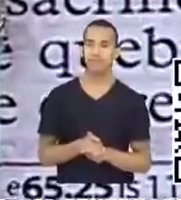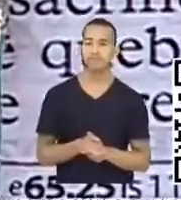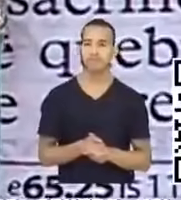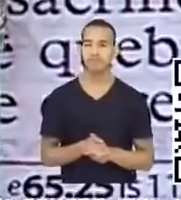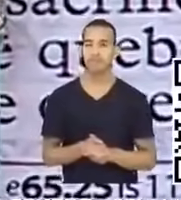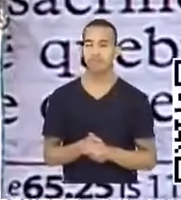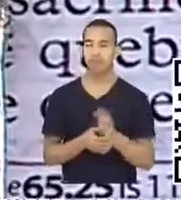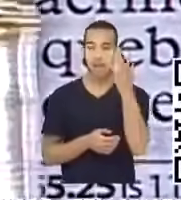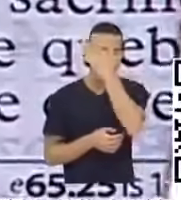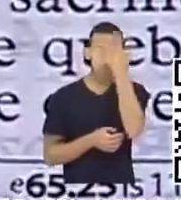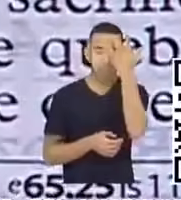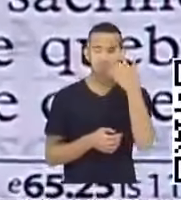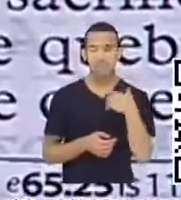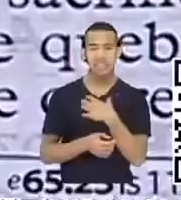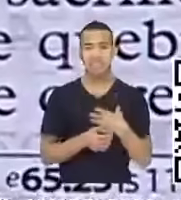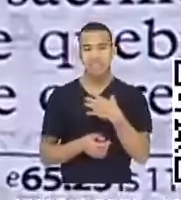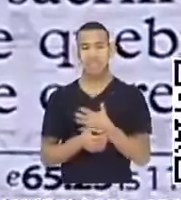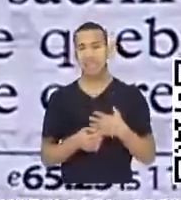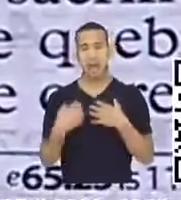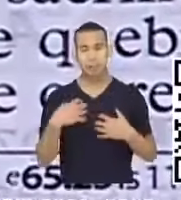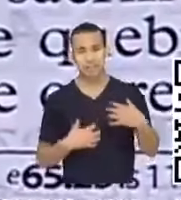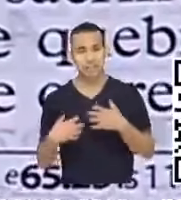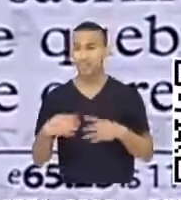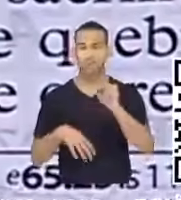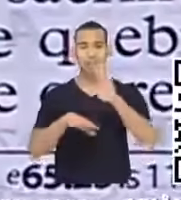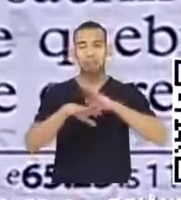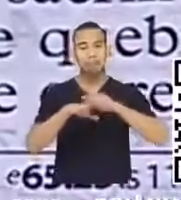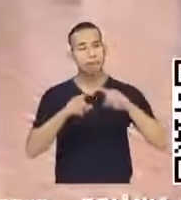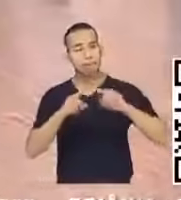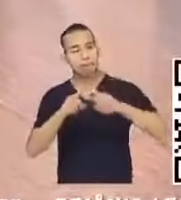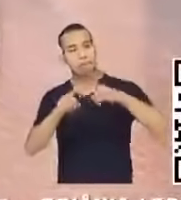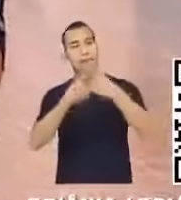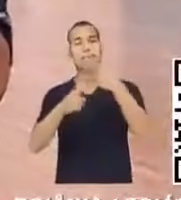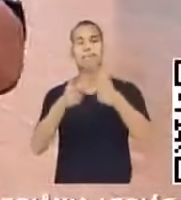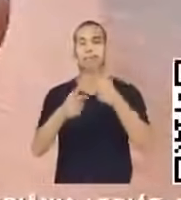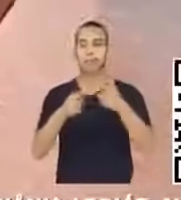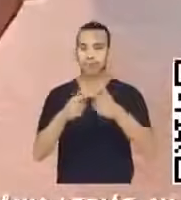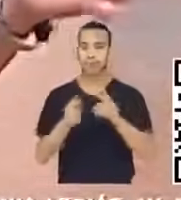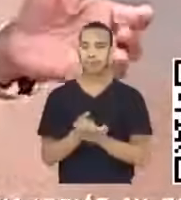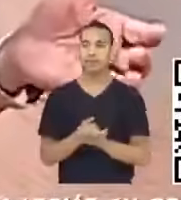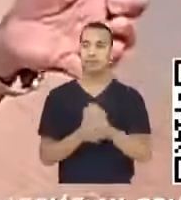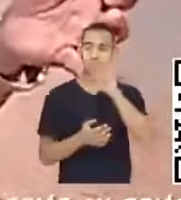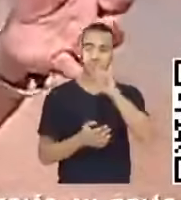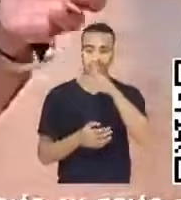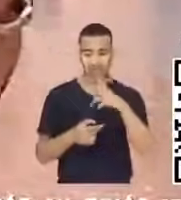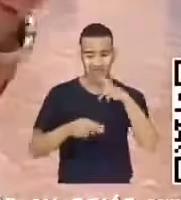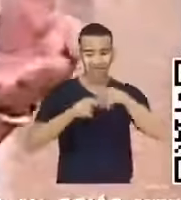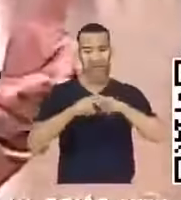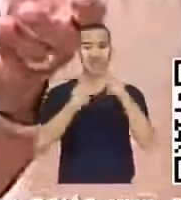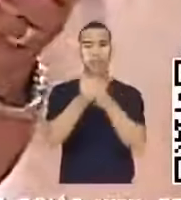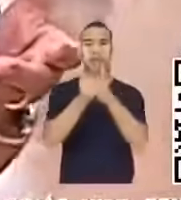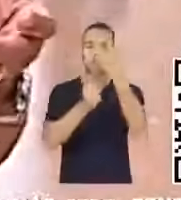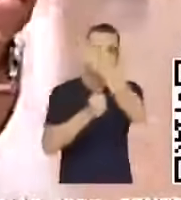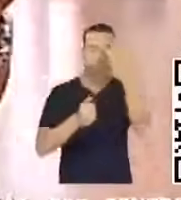é uma pessoa Abatida você vai trazer problemas e se você senta perto de